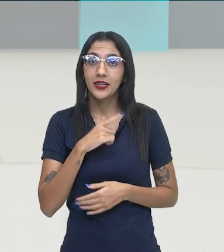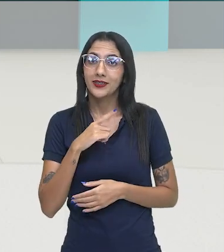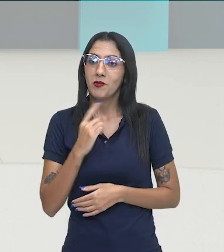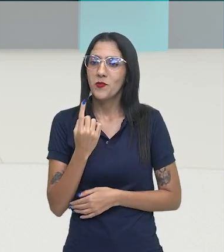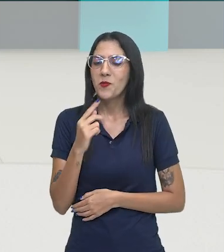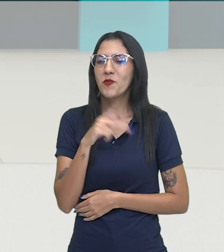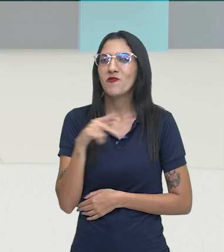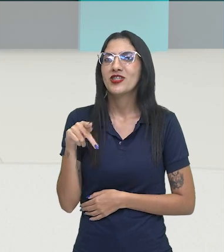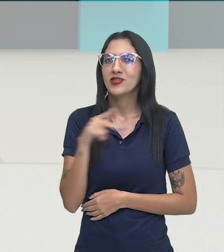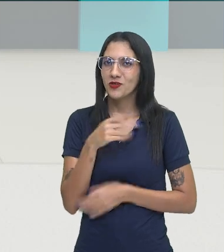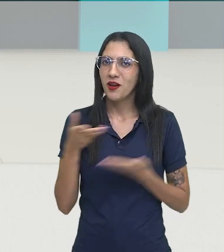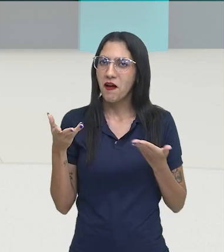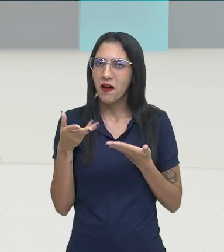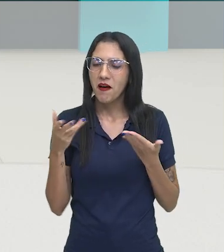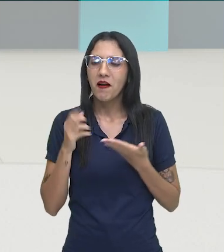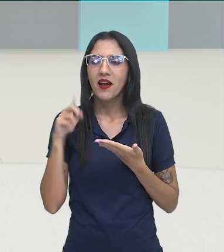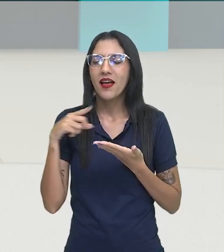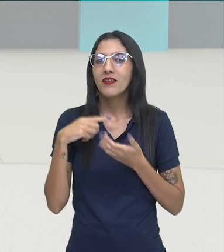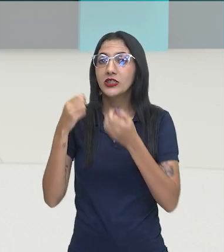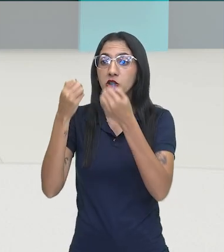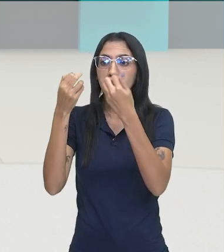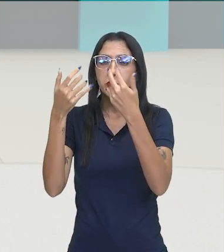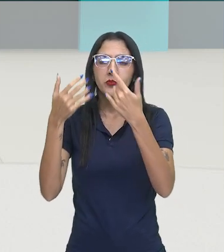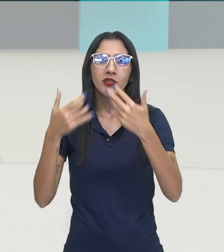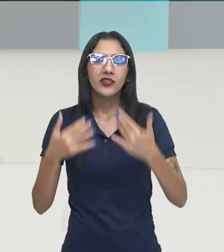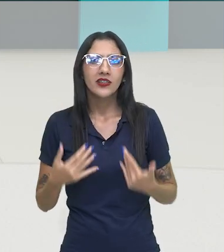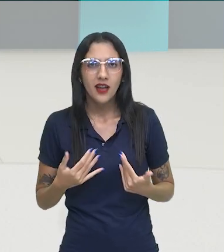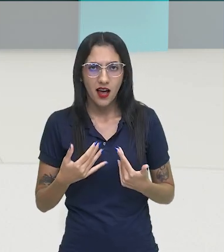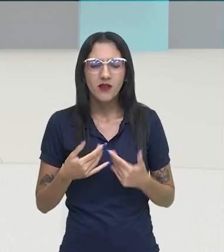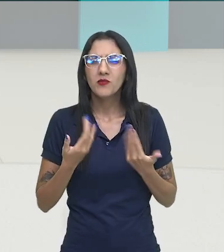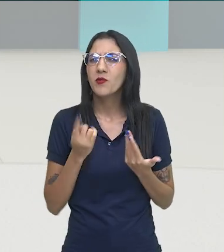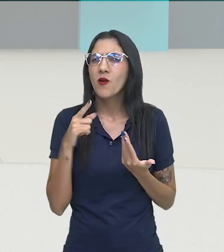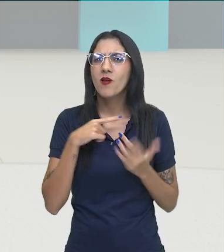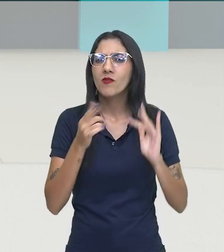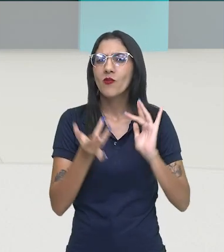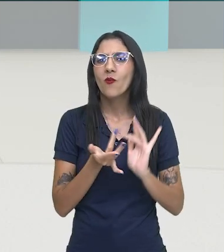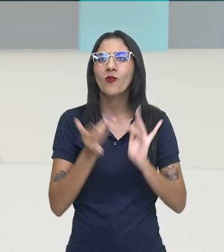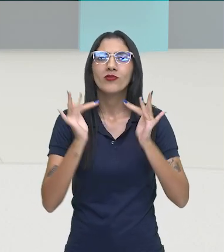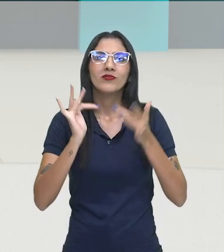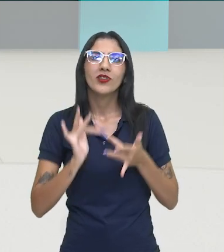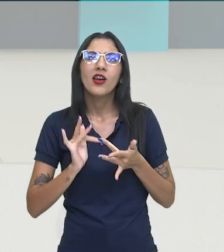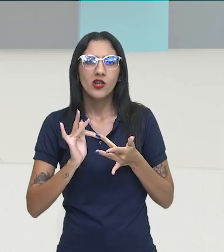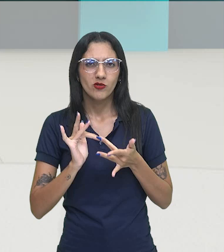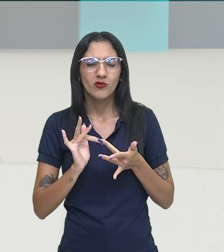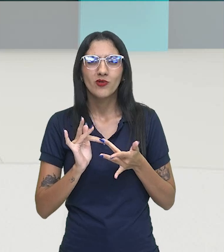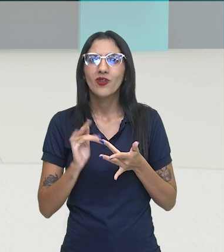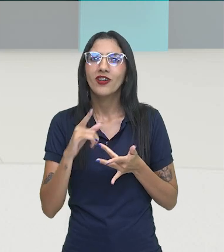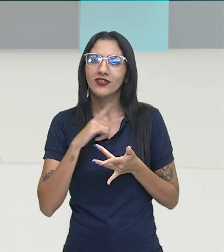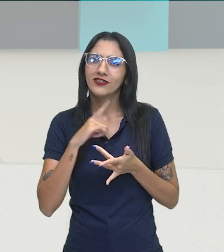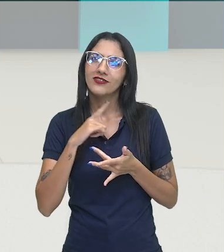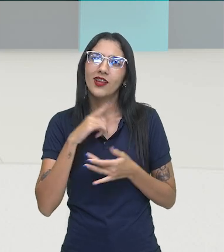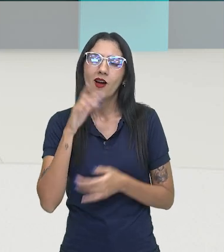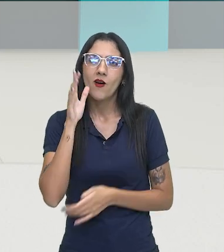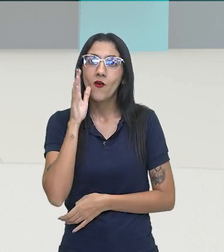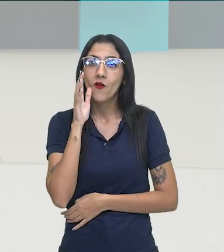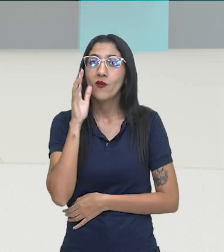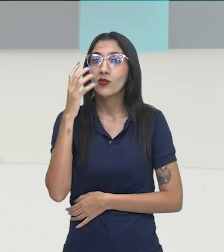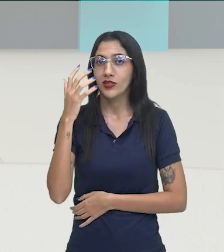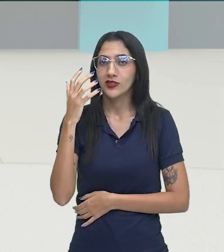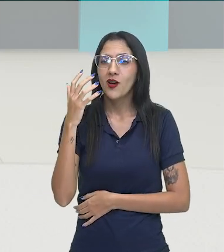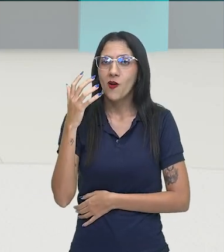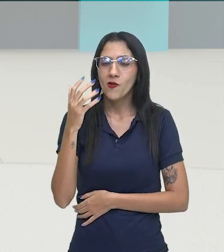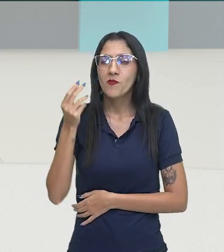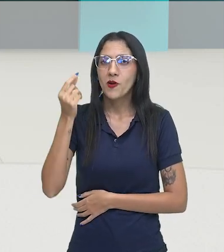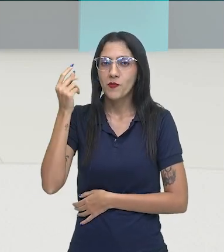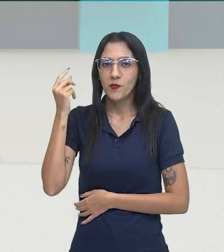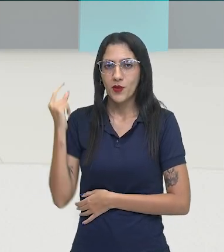História, que vai falar, né, vai falar sobre o contexto do que estava, né, acontecendo naquele momento,